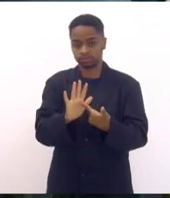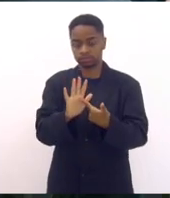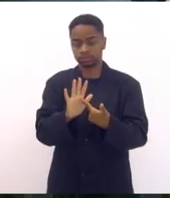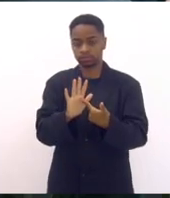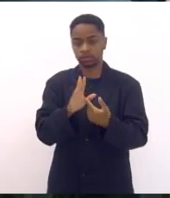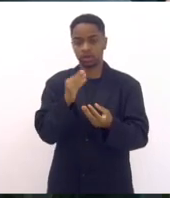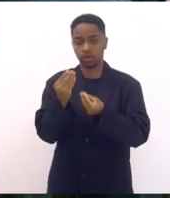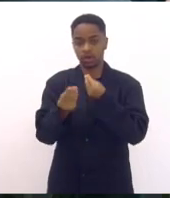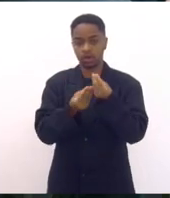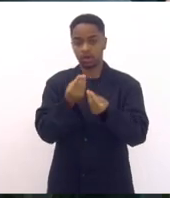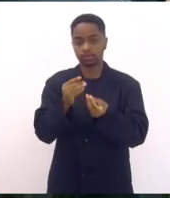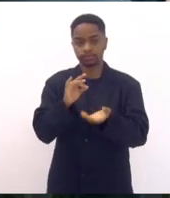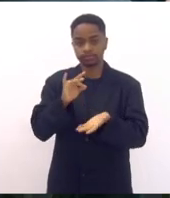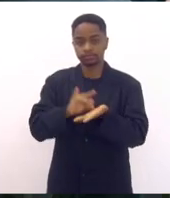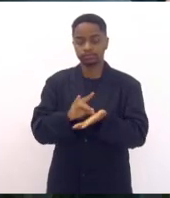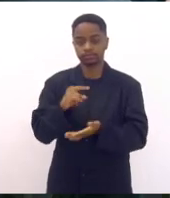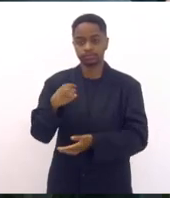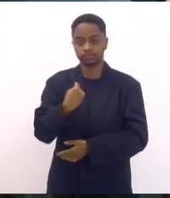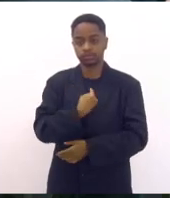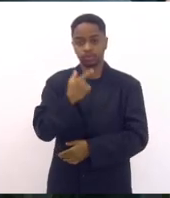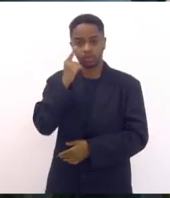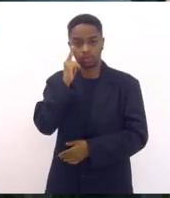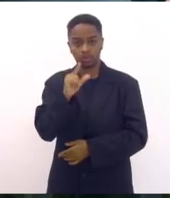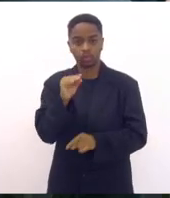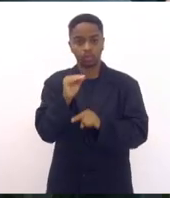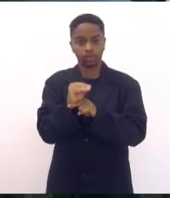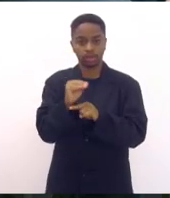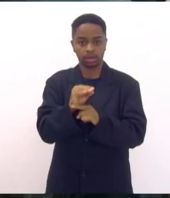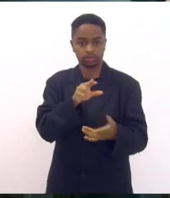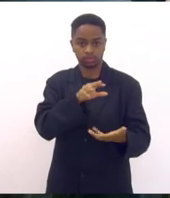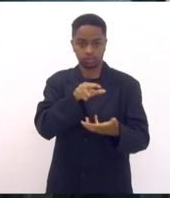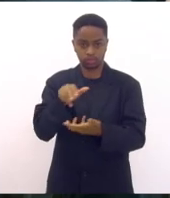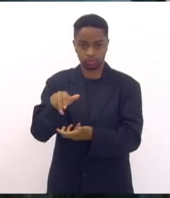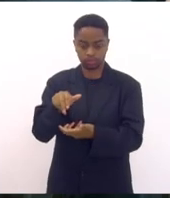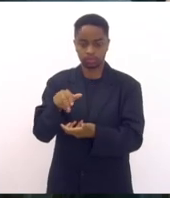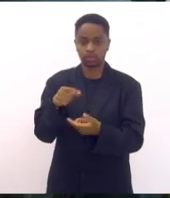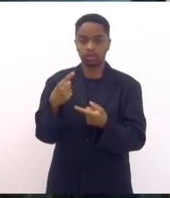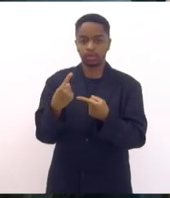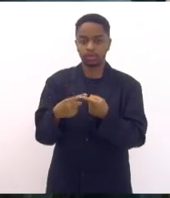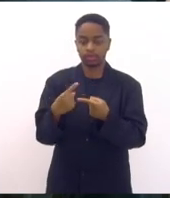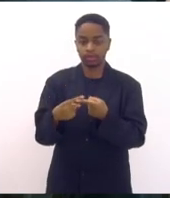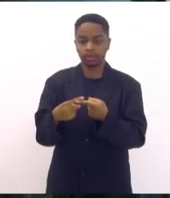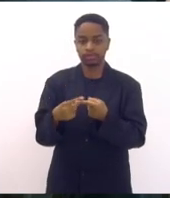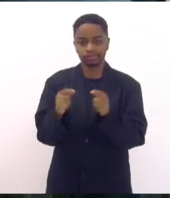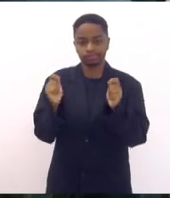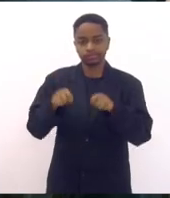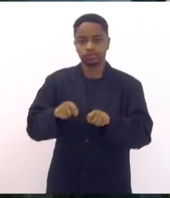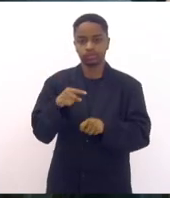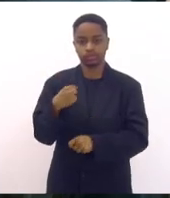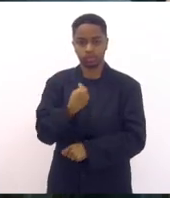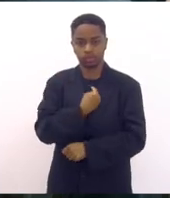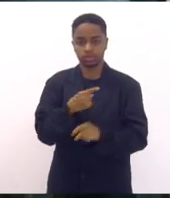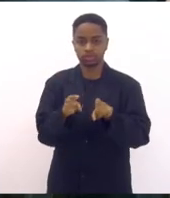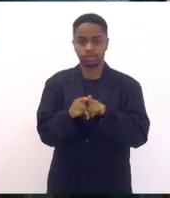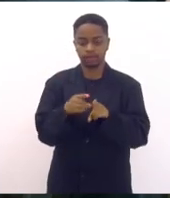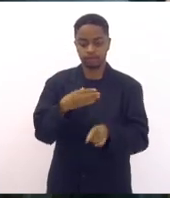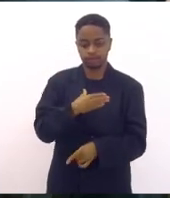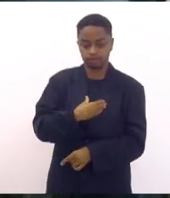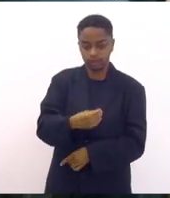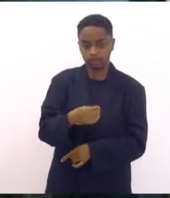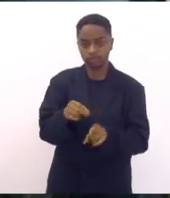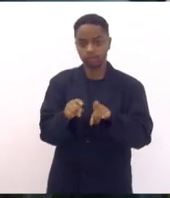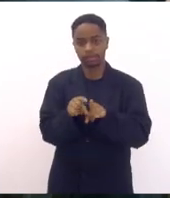nós podemos realmente Cuidar dessa nossa casa para que nós os nossos filhos e nossos netos